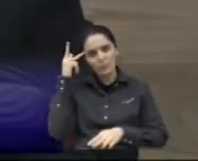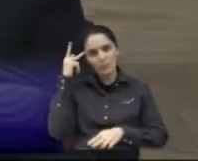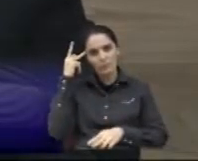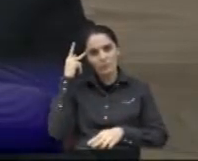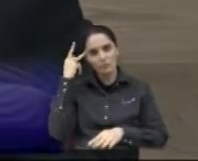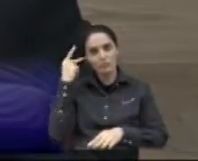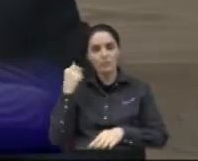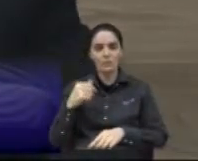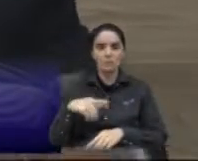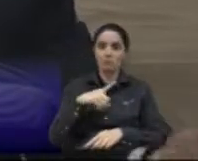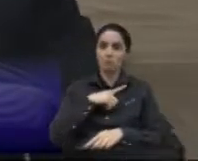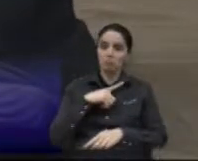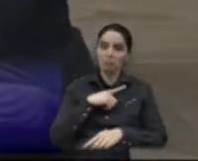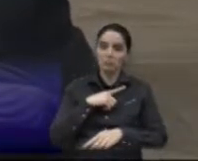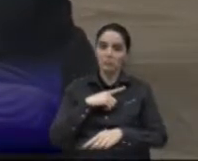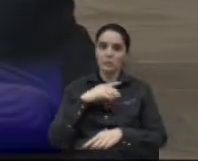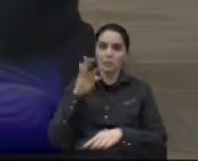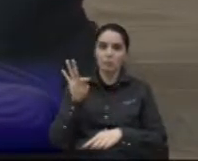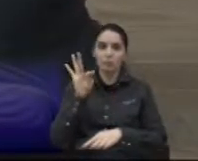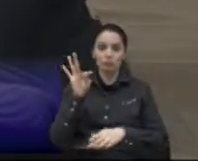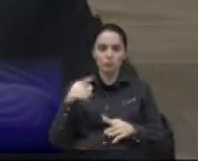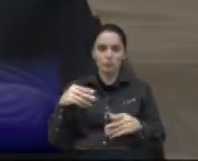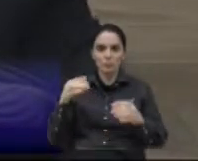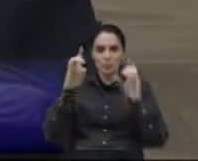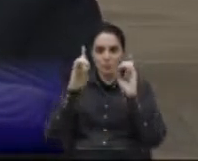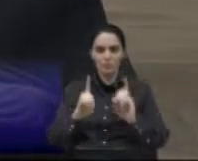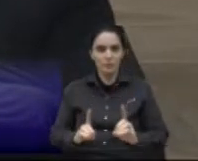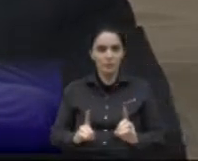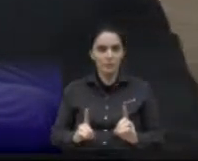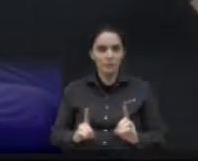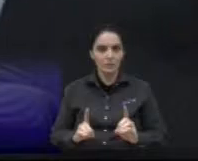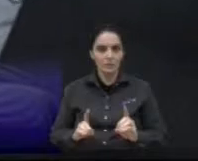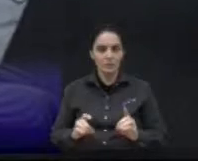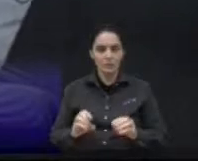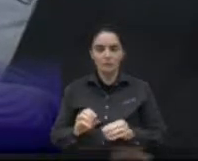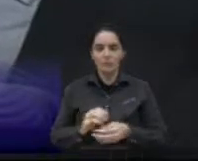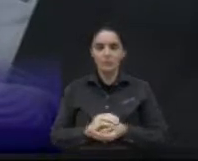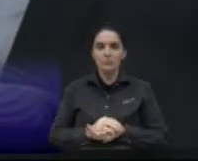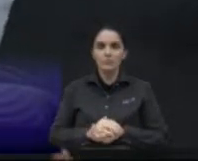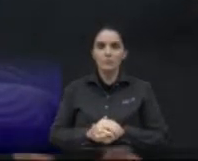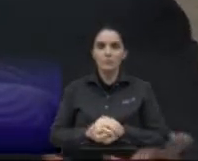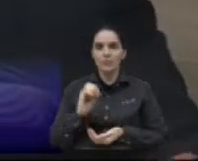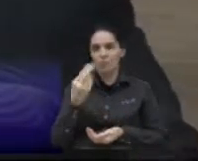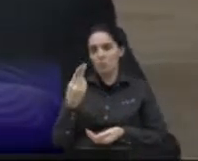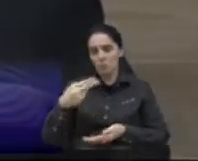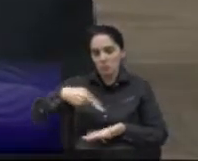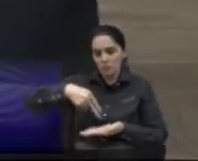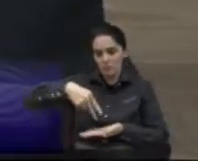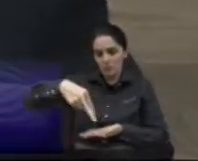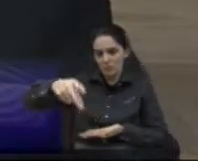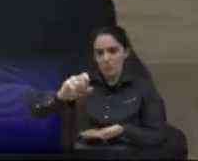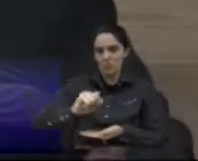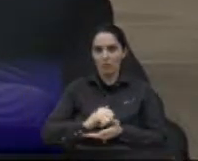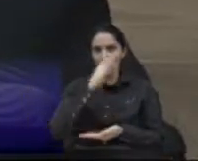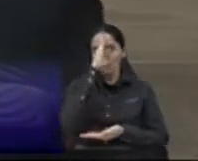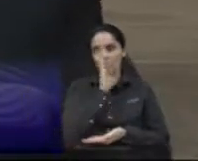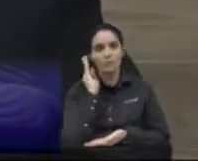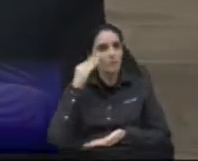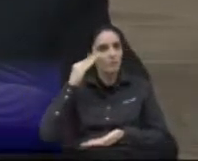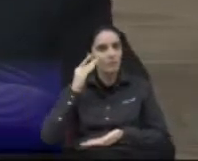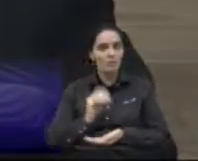de deficiência ou um problema de se locomover, como pessoas com derrame, pessoas com problemas